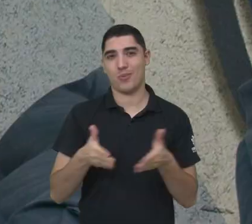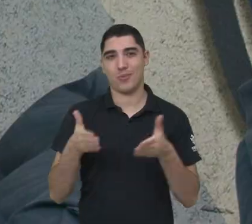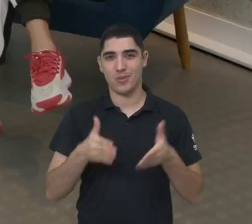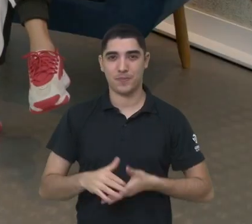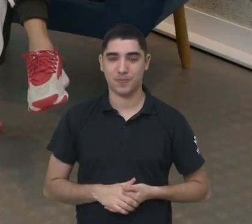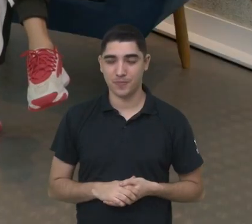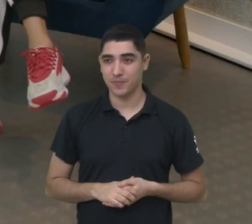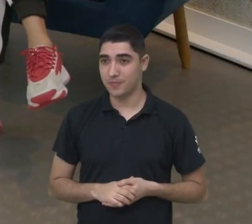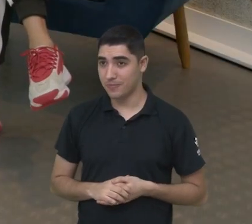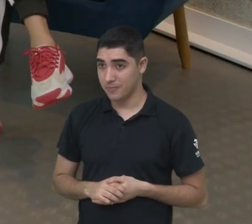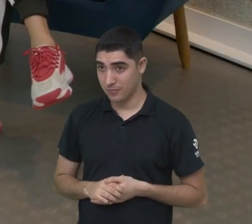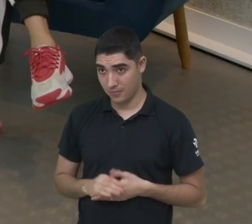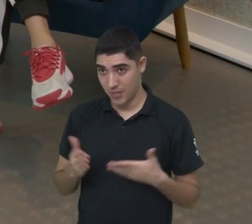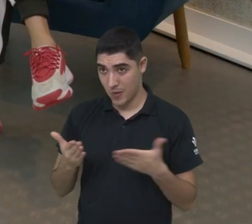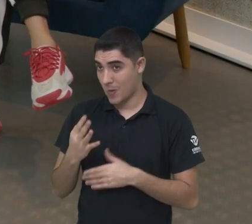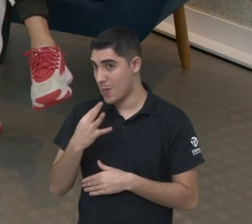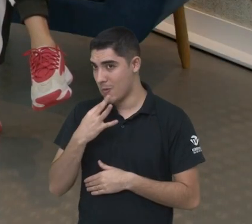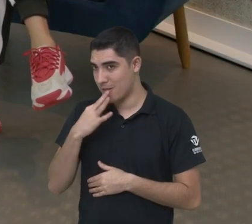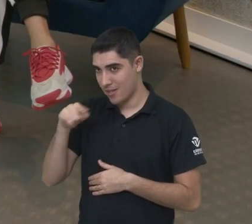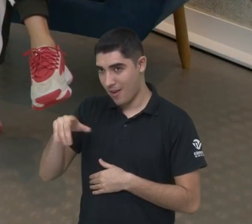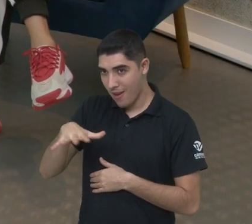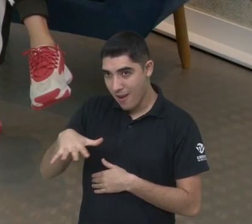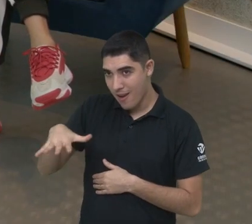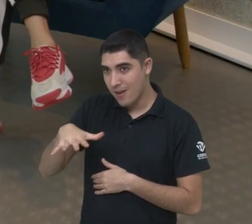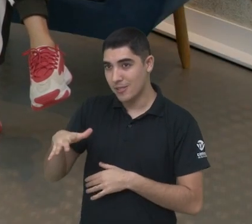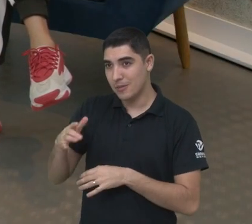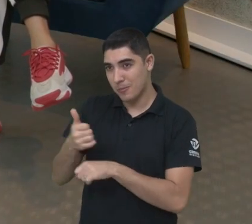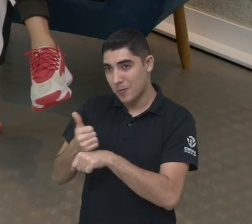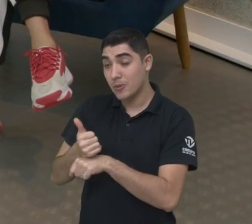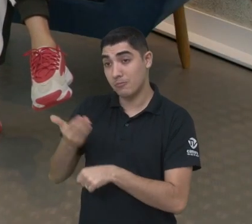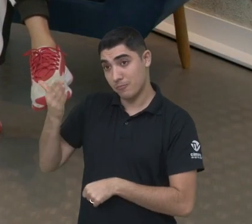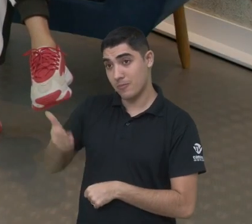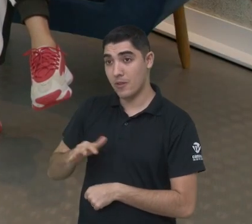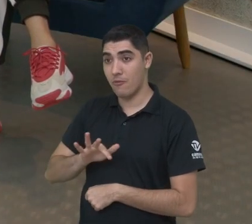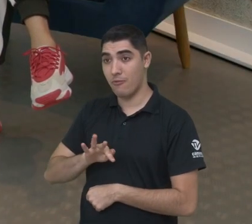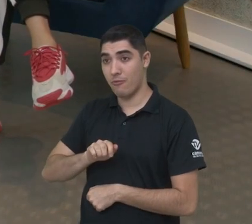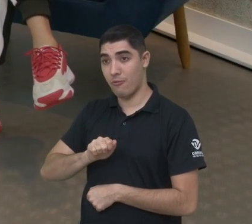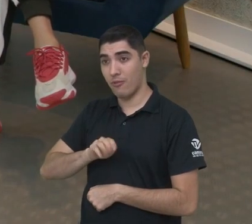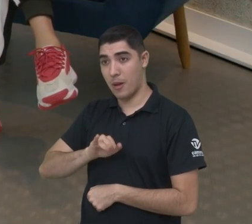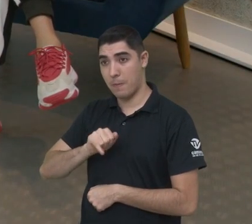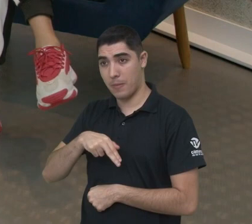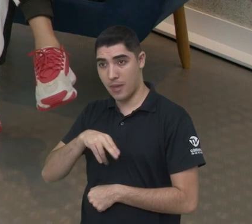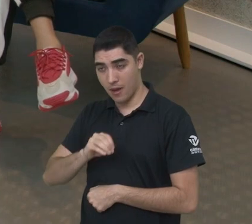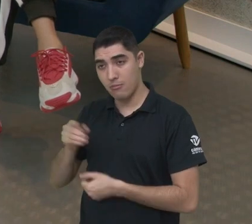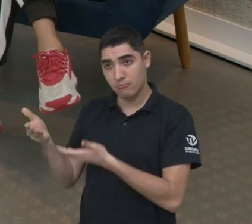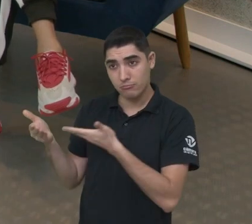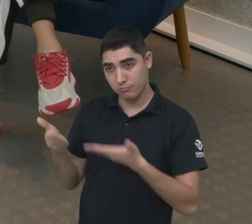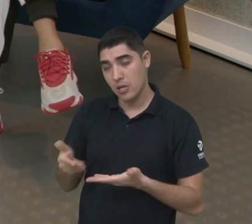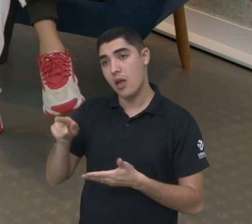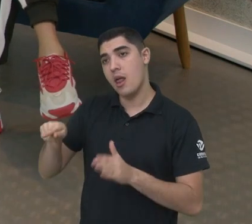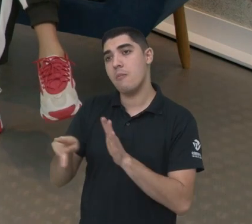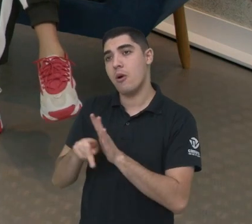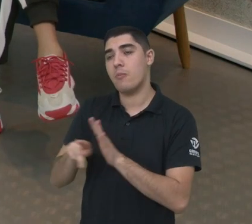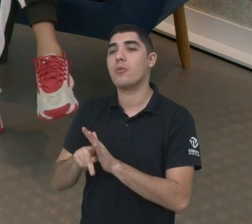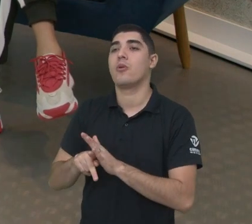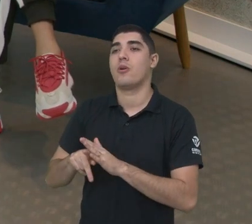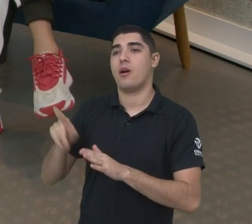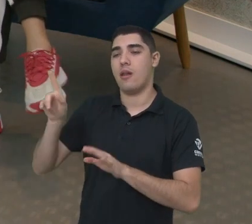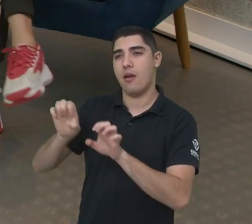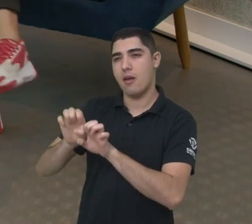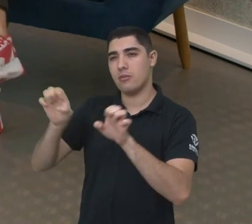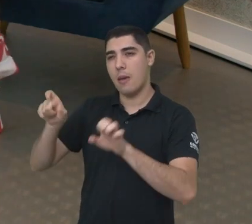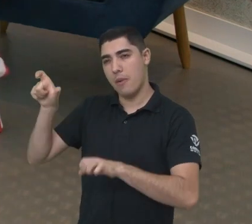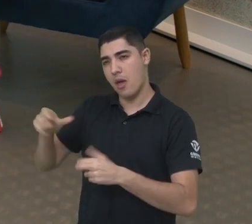produção. E para conhecer um pouco mais dessa carreira, estamos com o Fabiano Roxo, que é diretor executivo do Centro Universitário